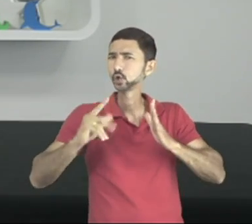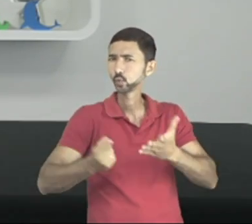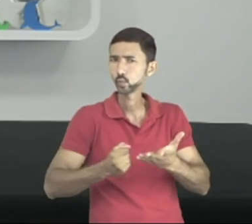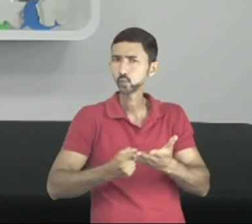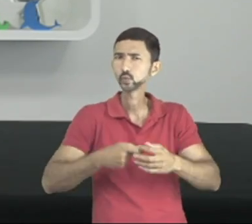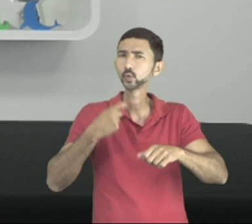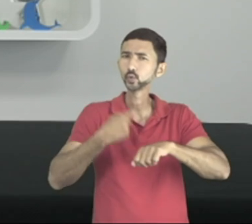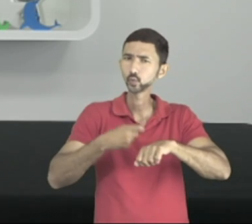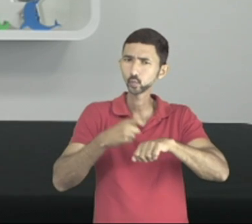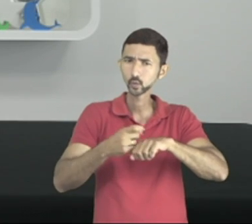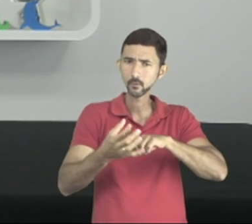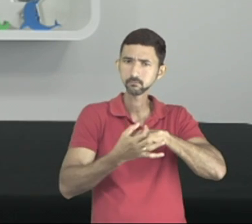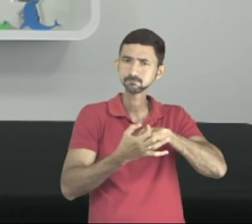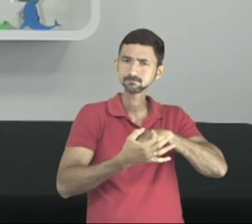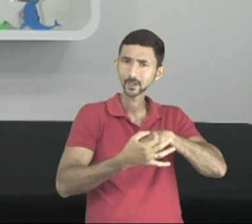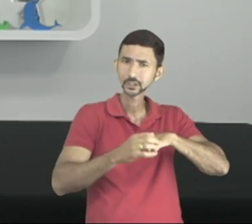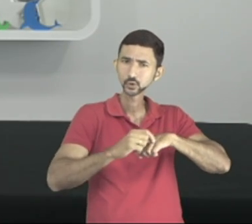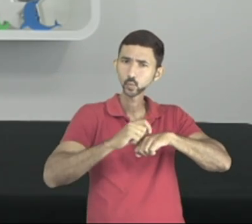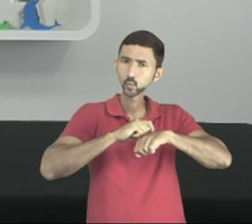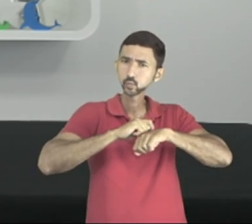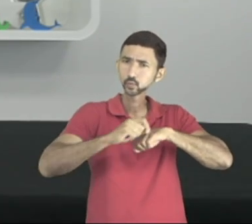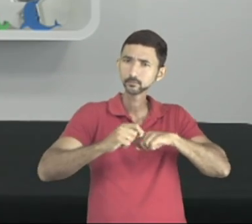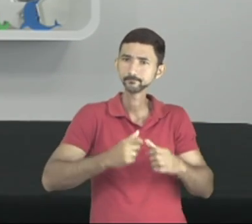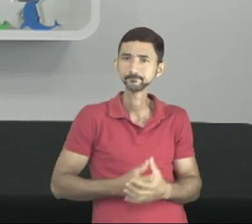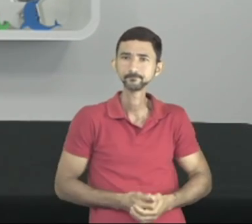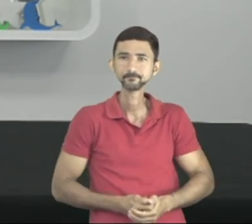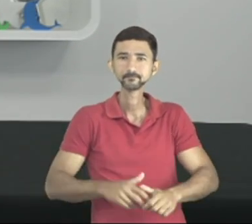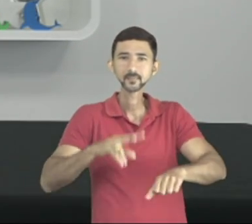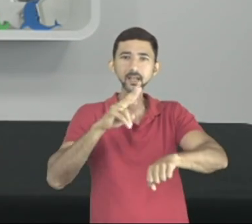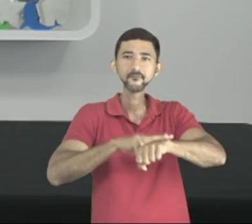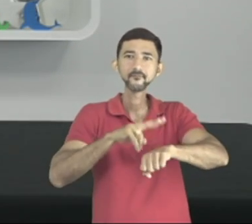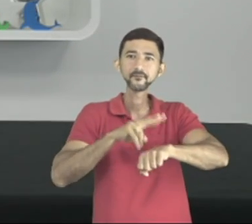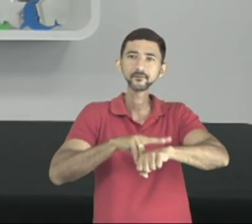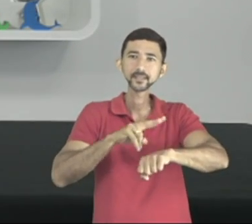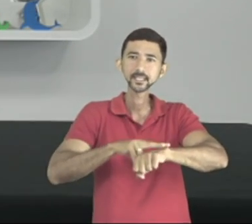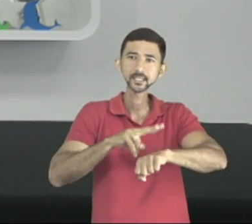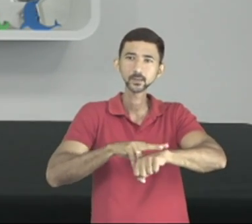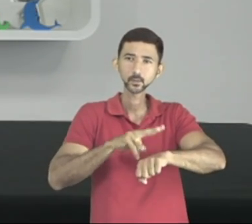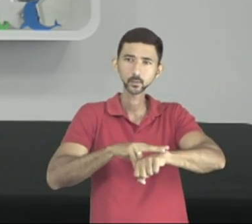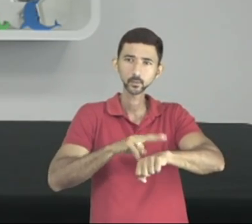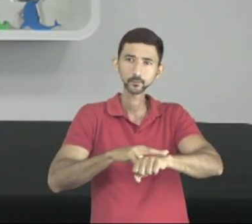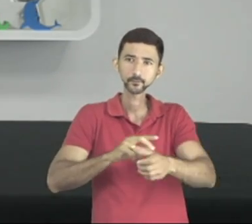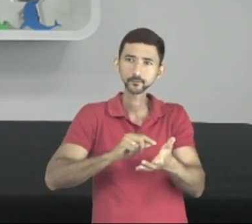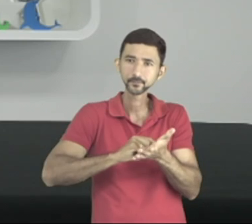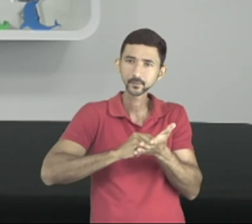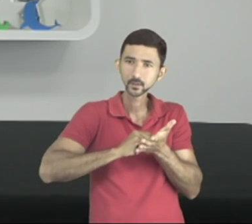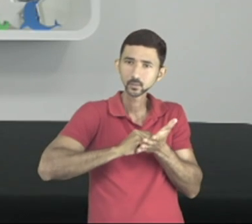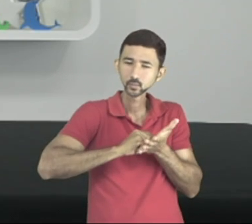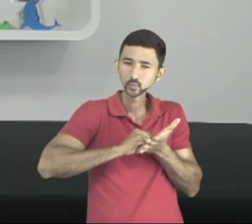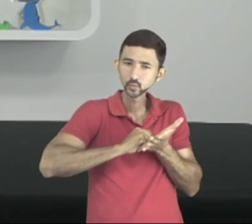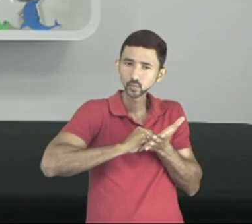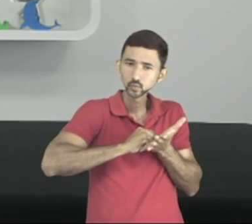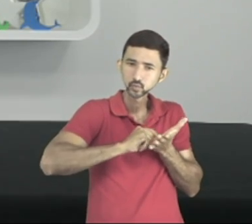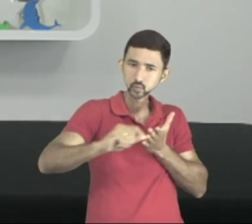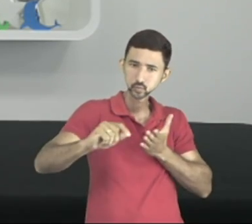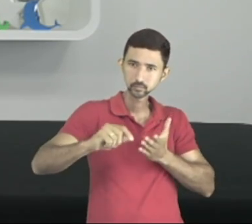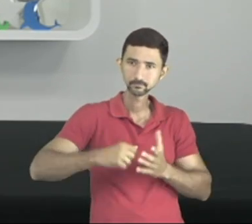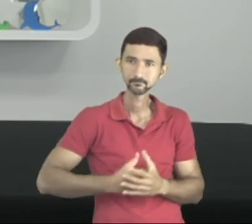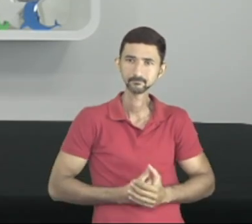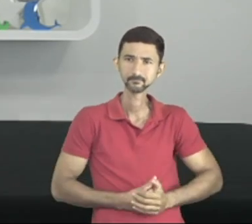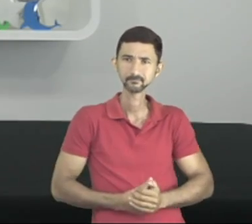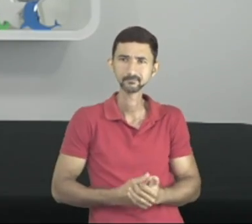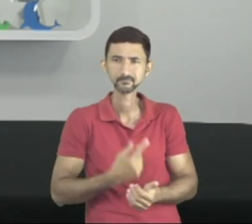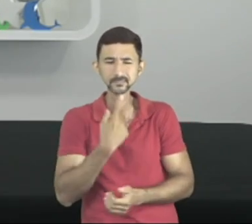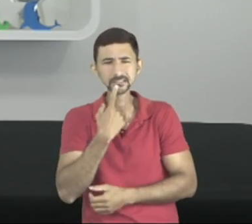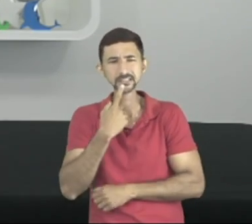Por isso que alguns vidros, eles são riscados com diamante. Tá? Eu vou